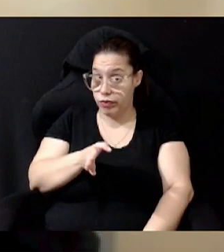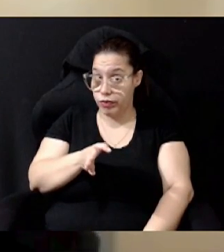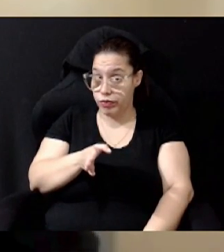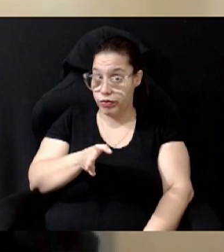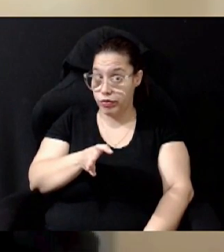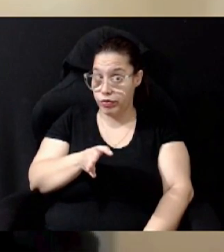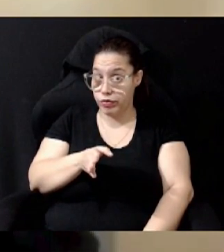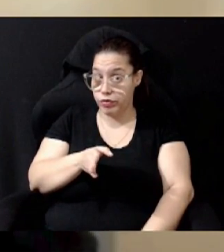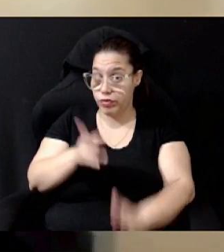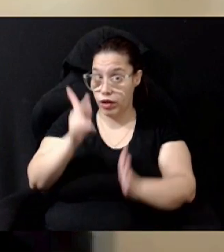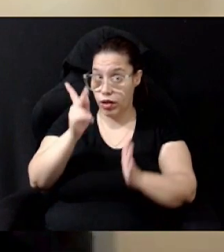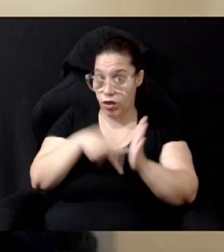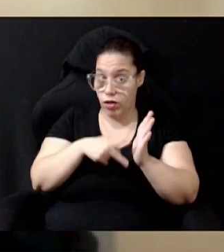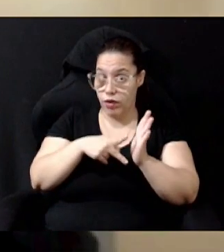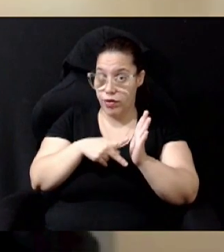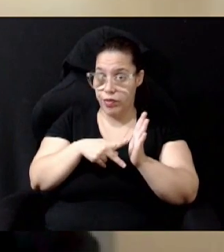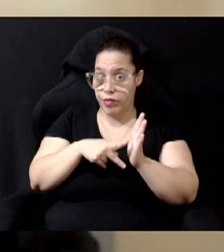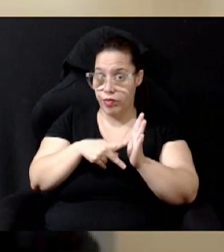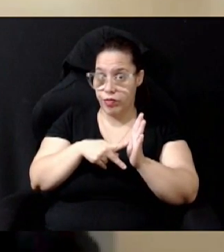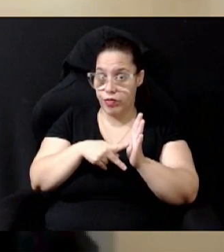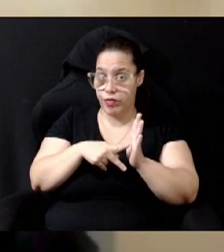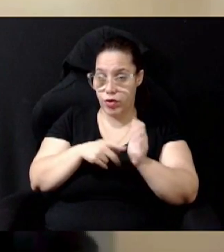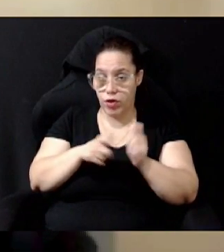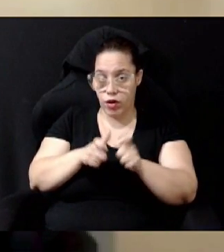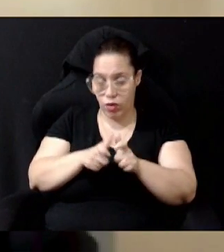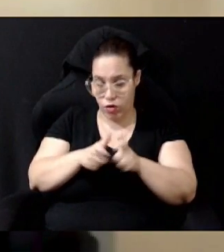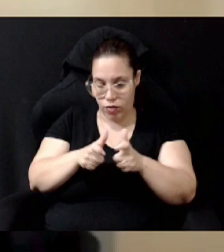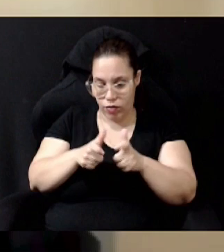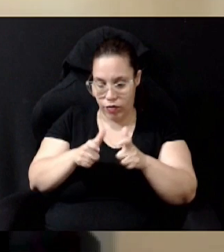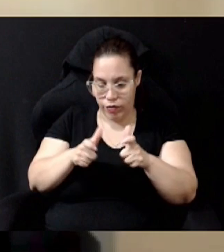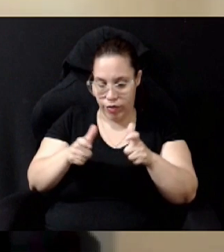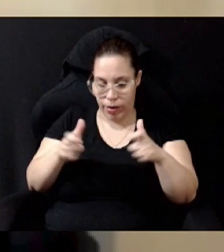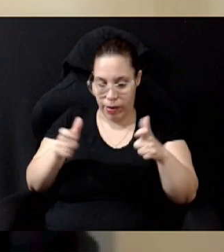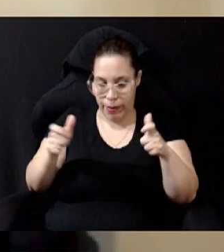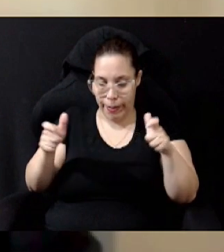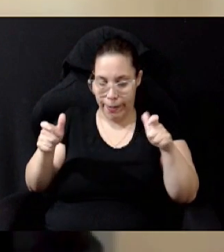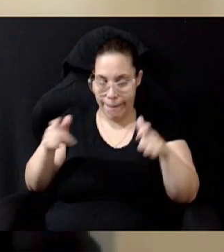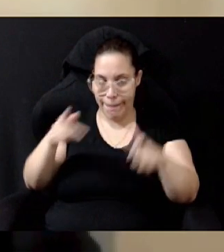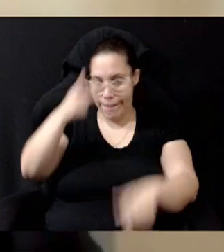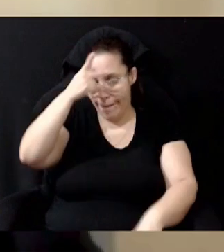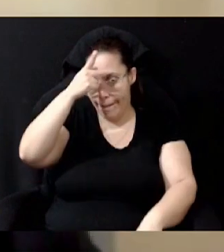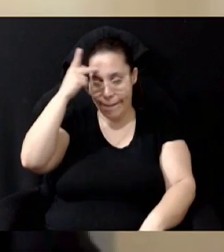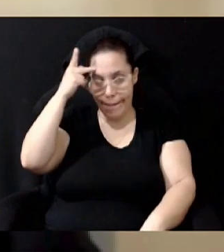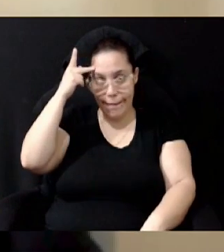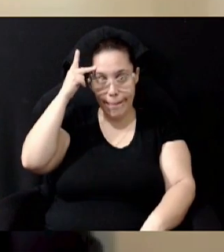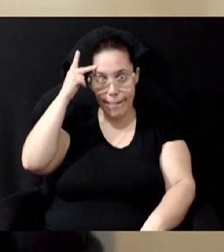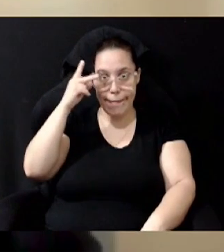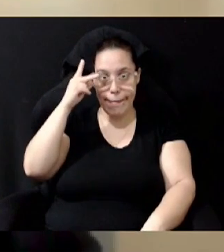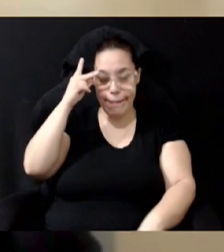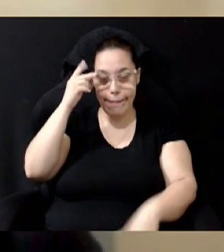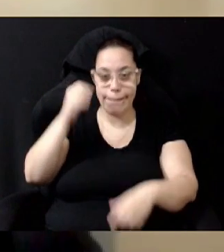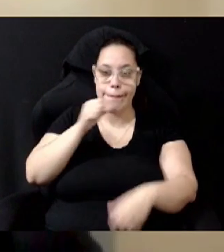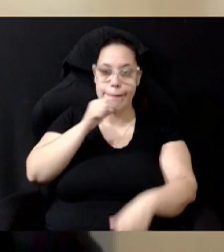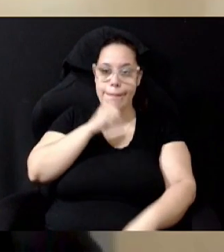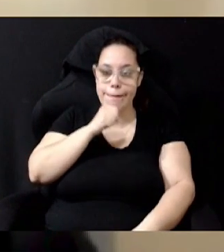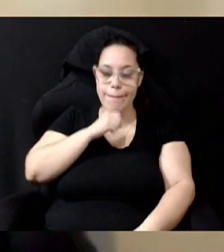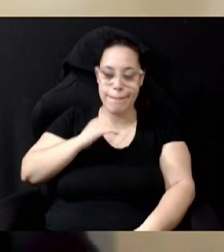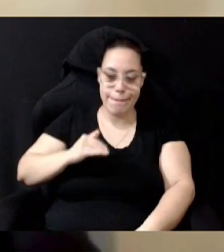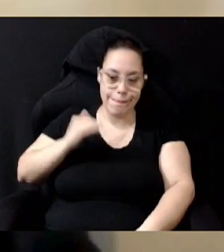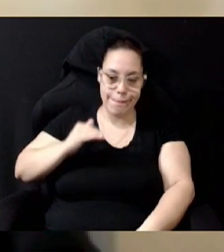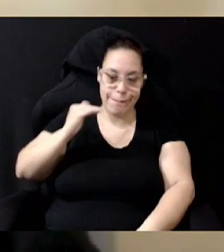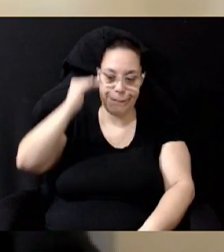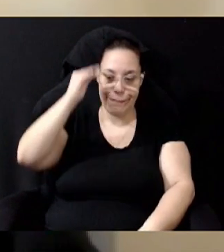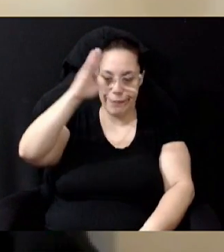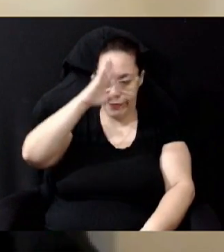que vai aumentando a proporção de pessoas que vai tendo à medida que a idade avança, mas principalmente a partir dos